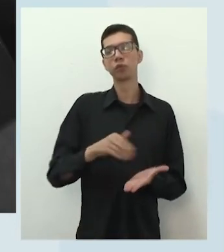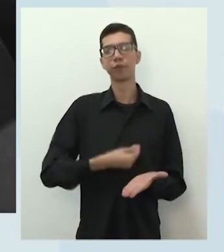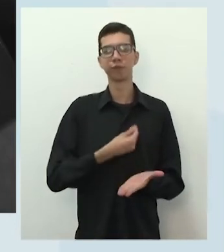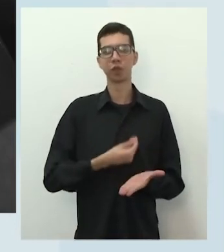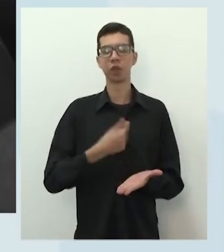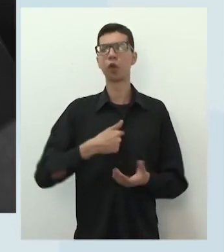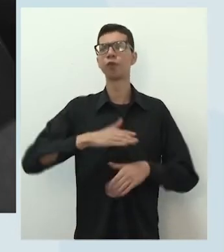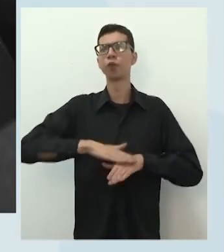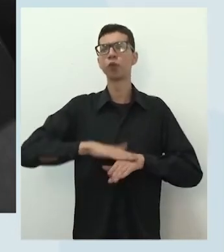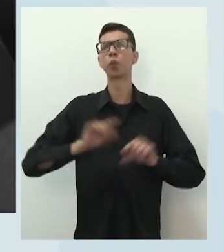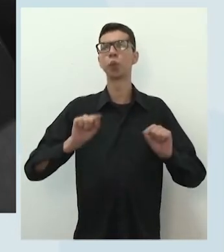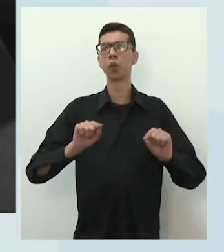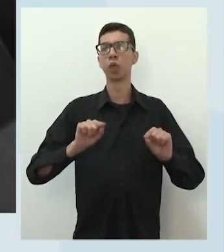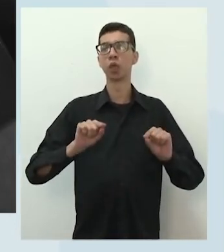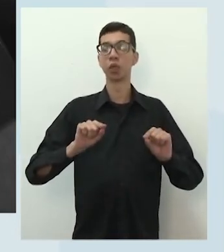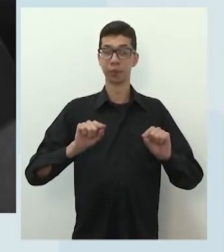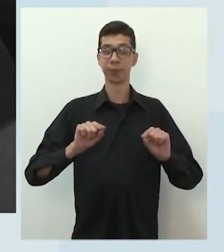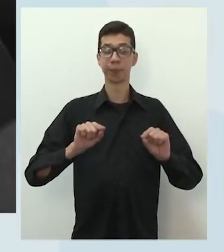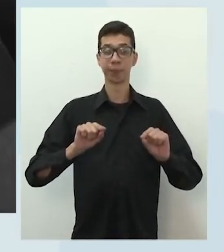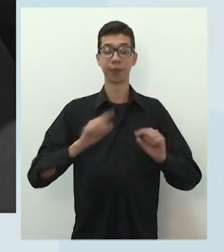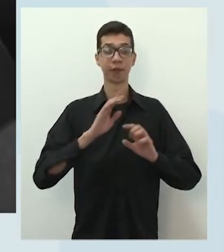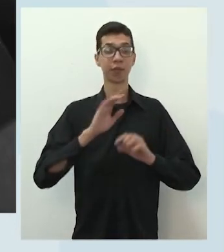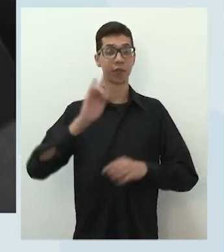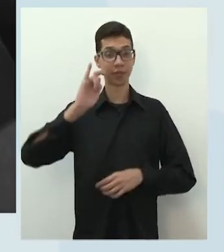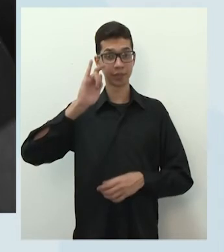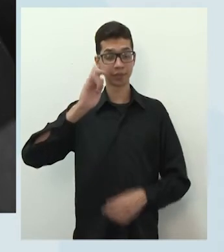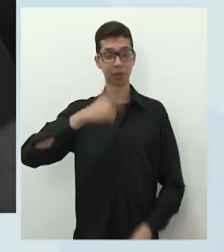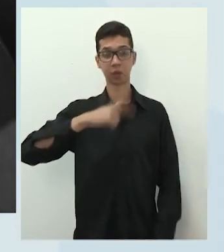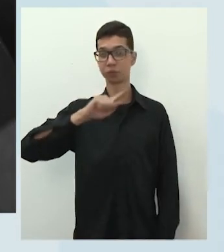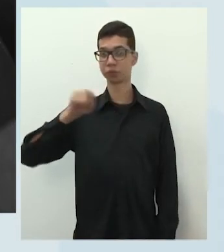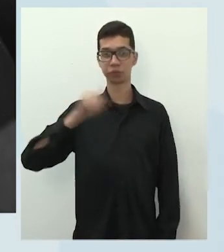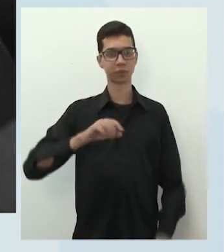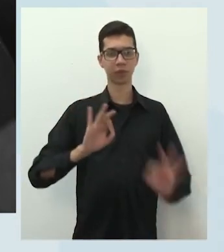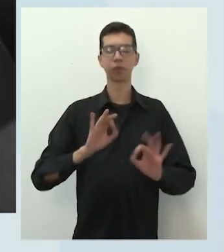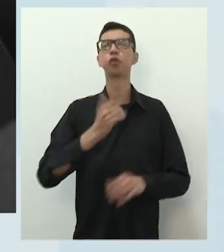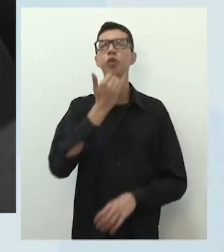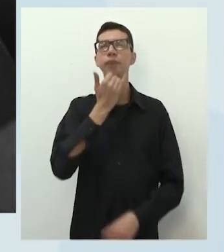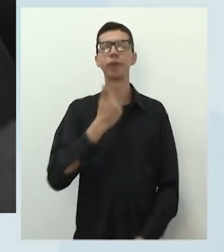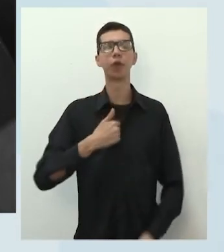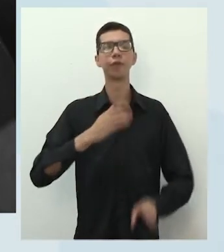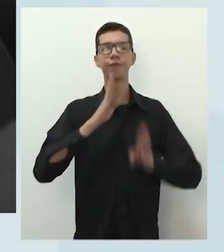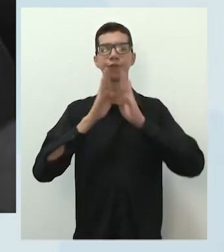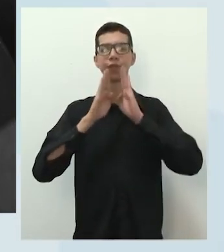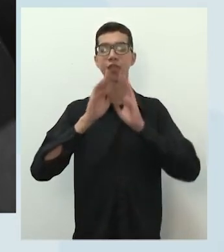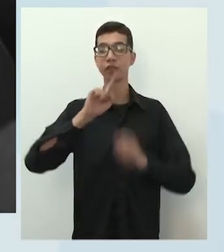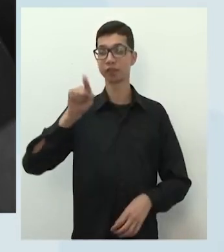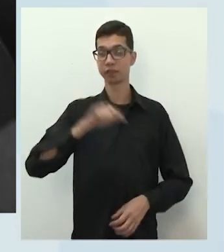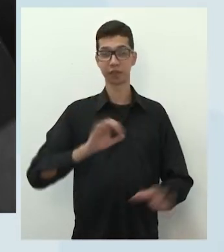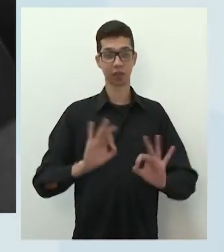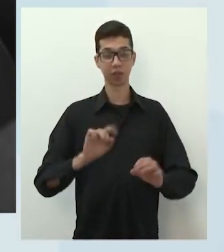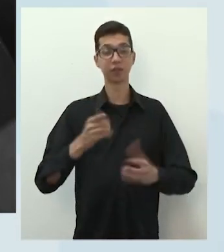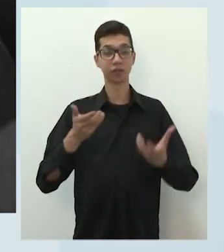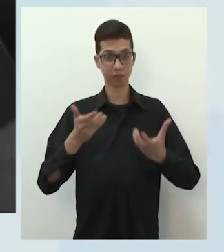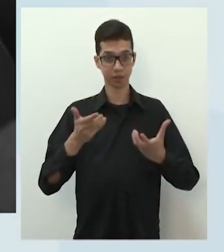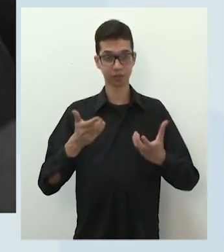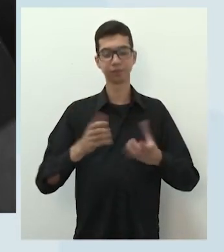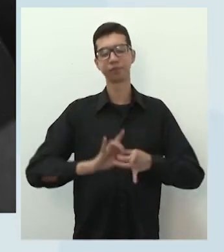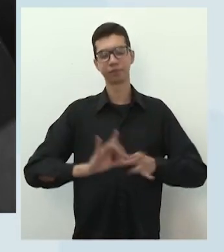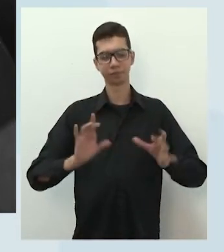para convidar, e ele falou que eu tinha 1.000 à minha disposição. Eu fiquei assim espantadíssimo, eu tenho 1.000 amigos à